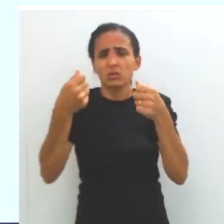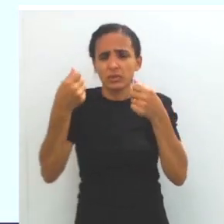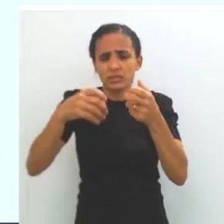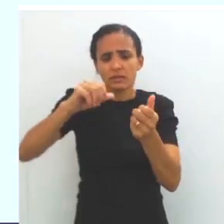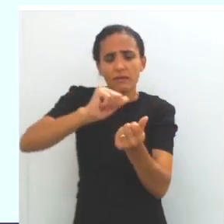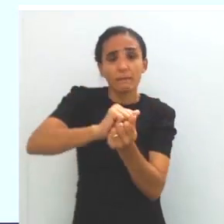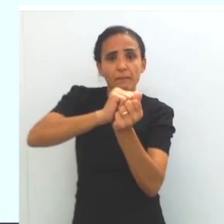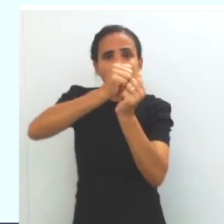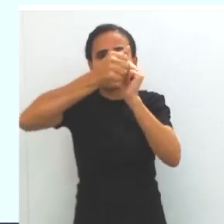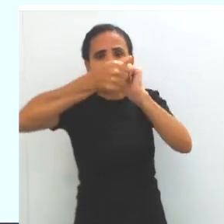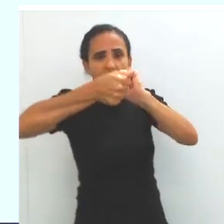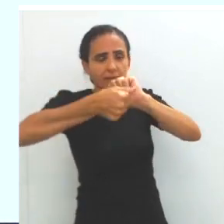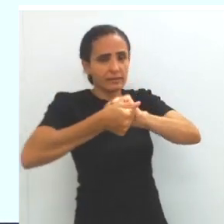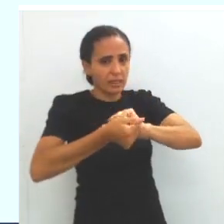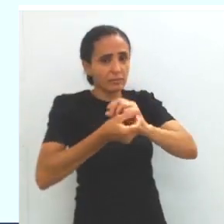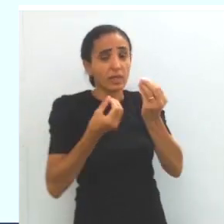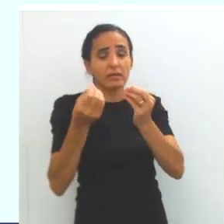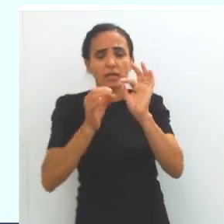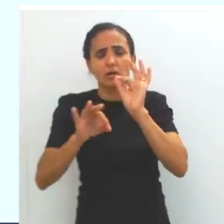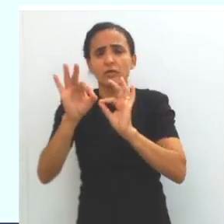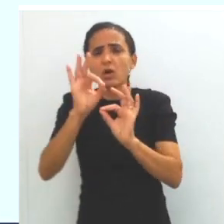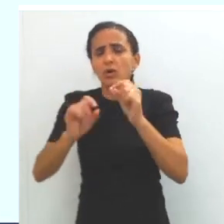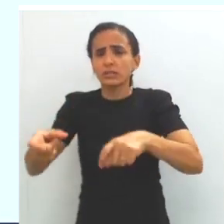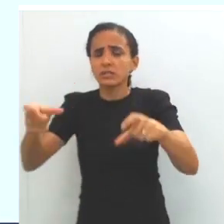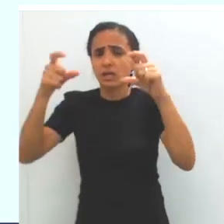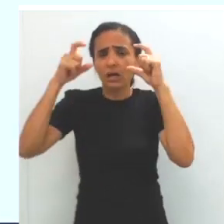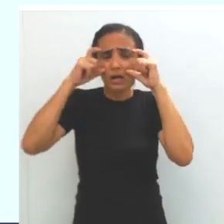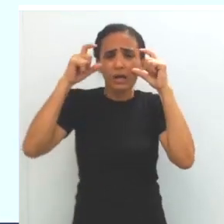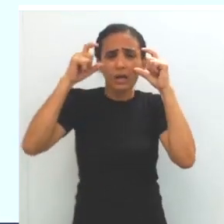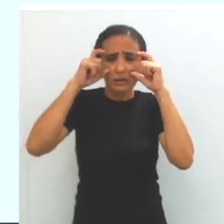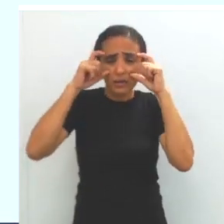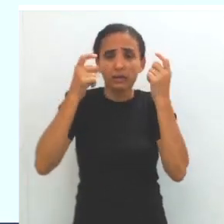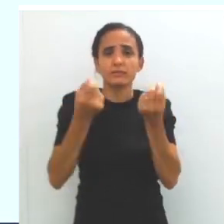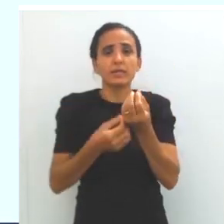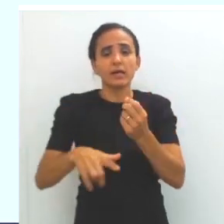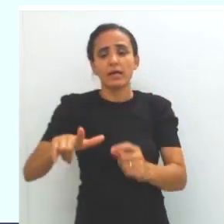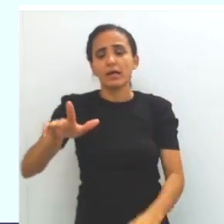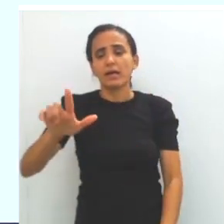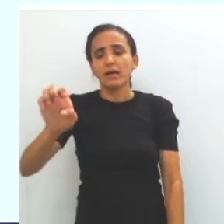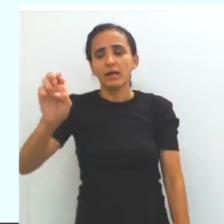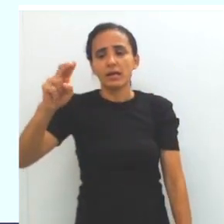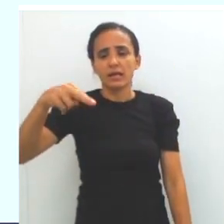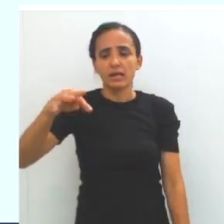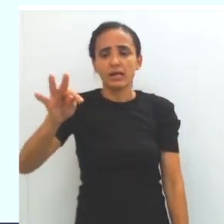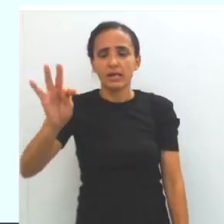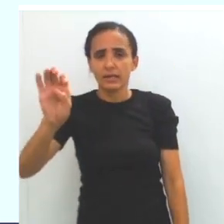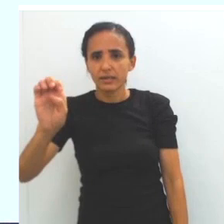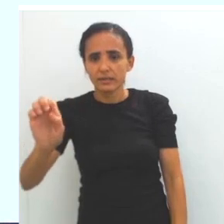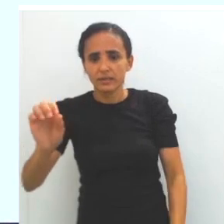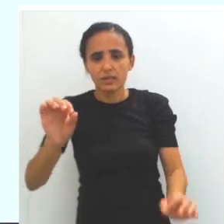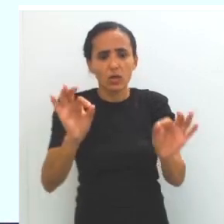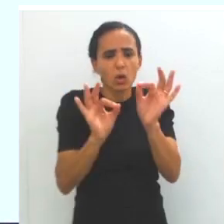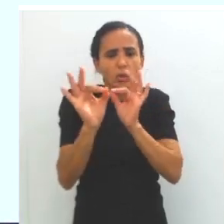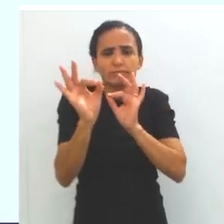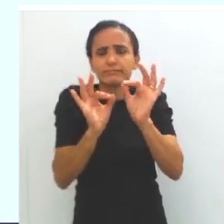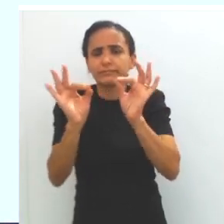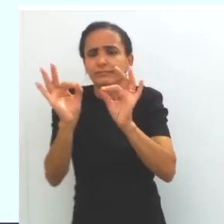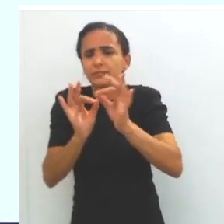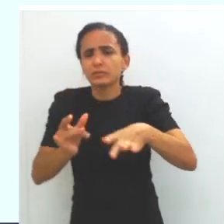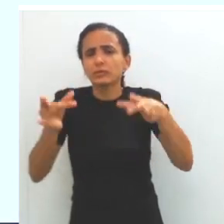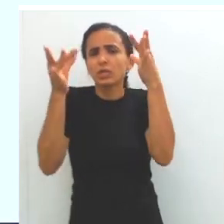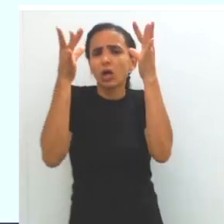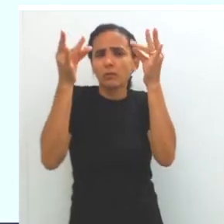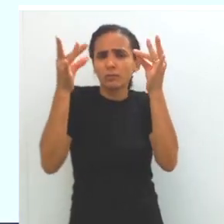não precisava ser redondinha. Então, quem vai dar esse formato redondinho? Será a lente corretiva. Em